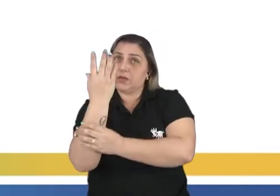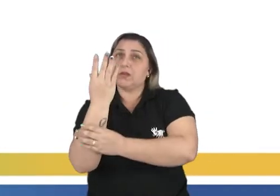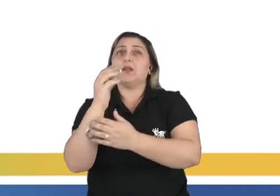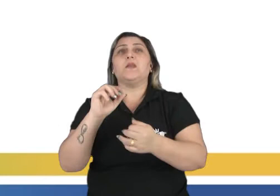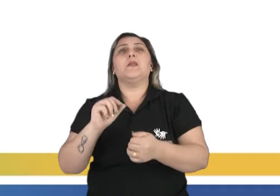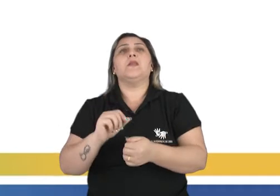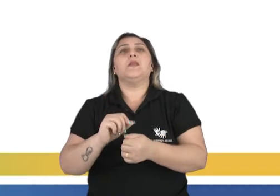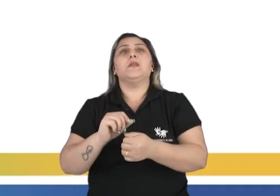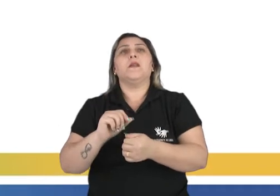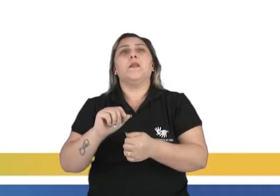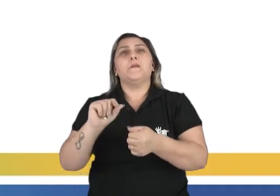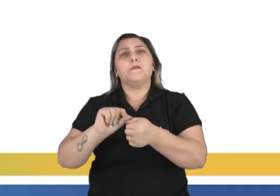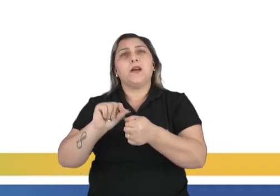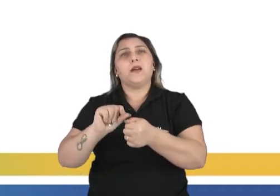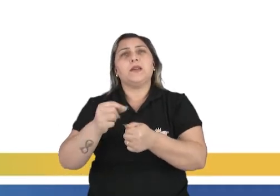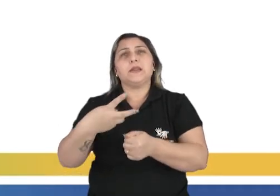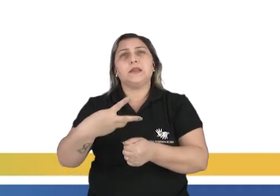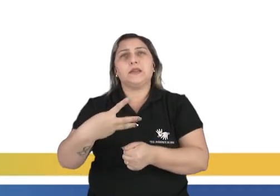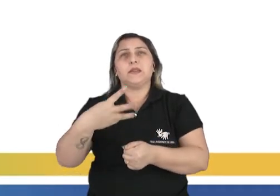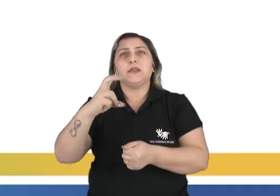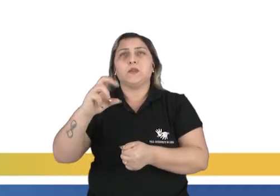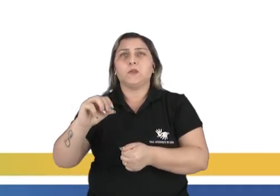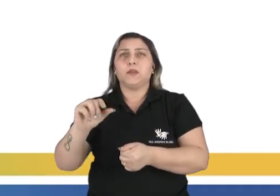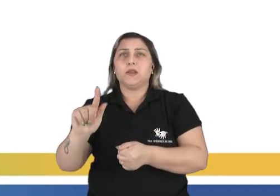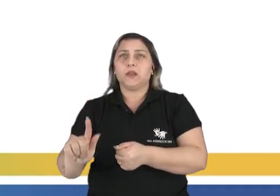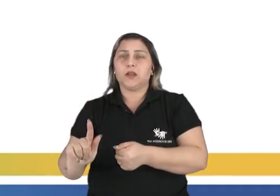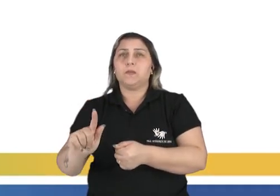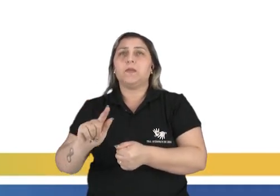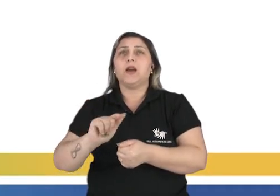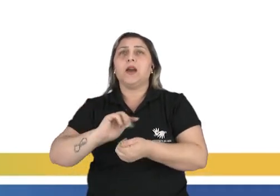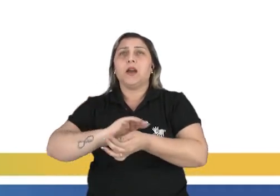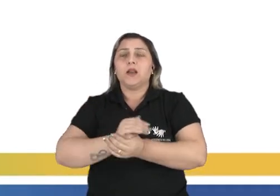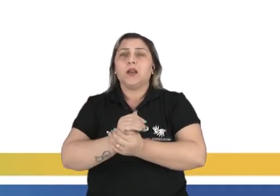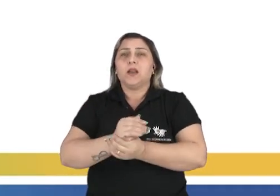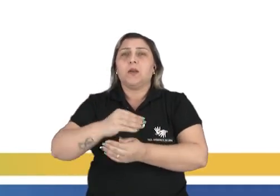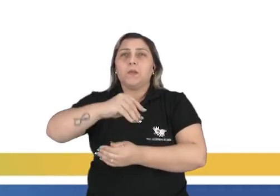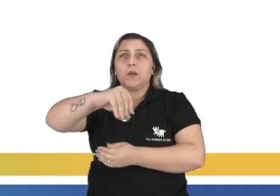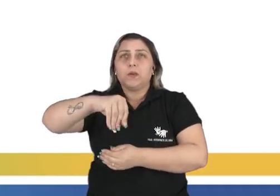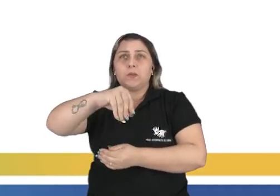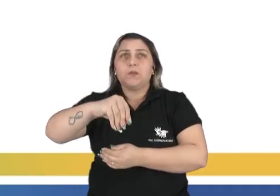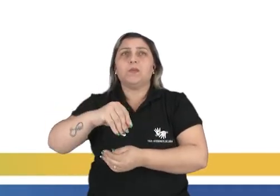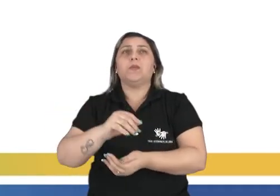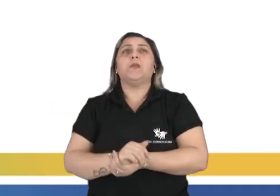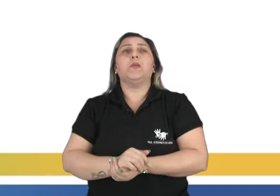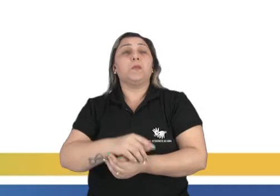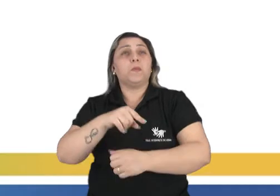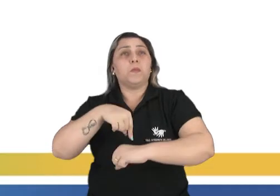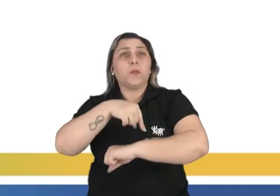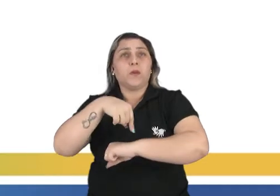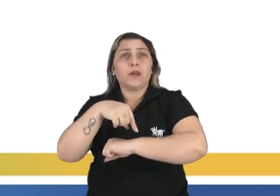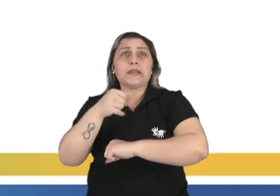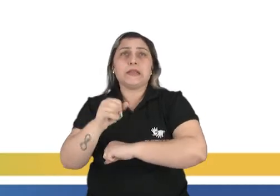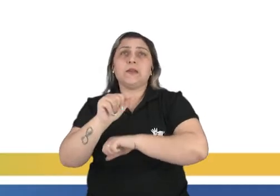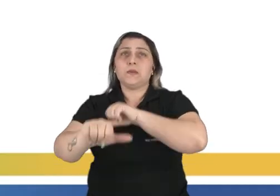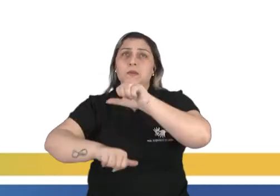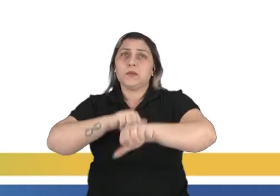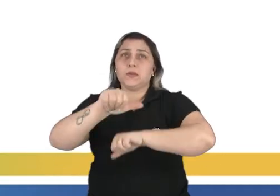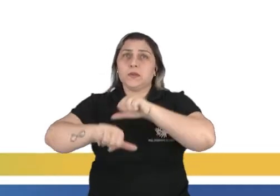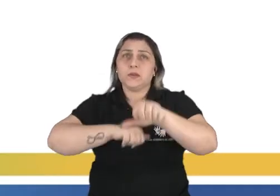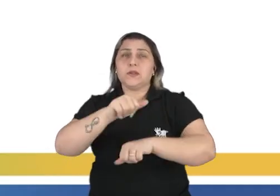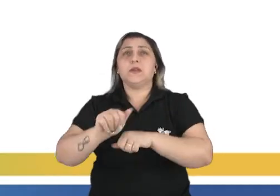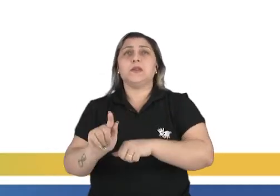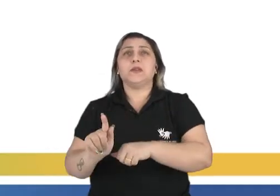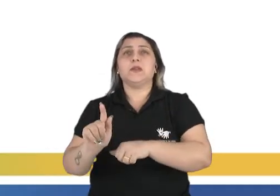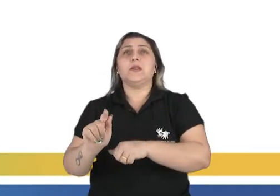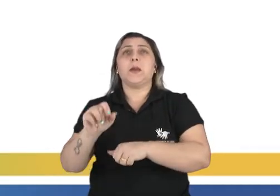sua produção faz cerca de 350 gramas de sabão em pó por hora. Se quiséssemos transformar